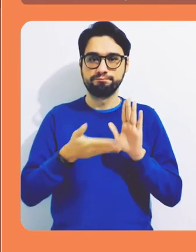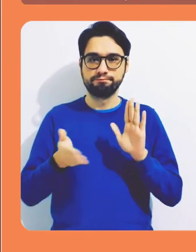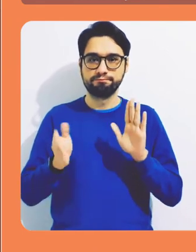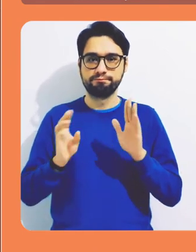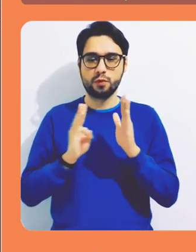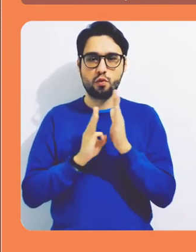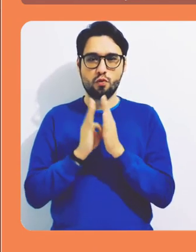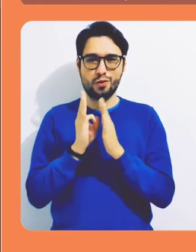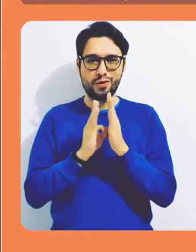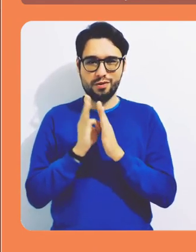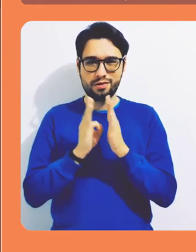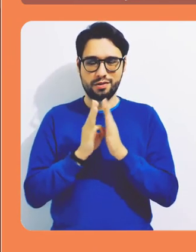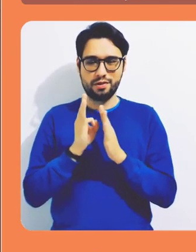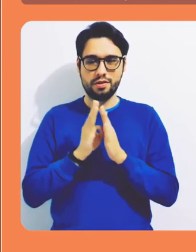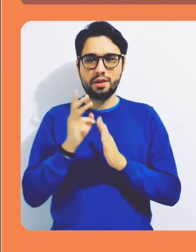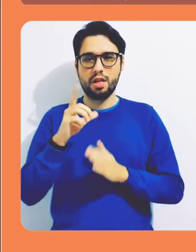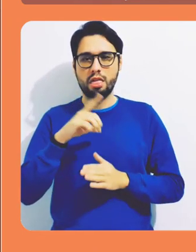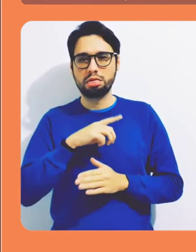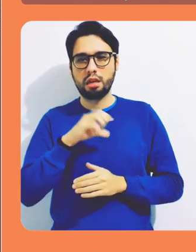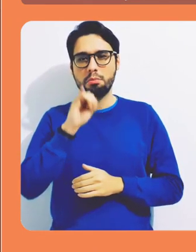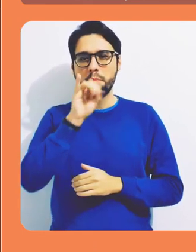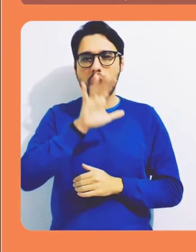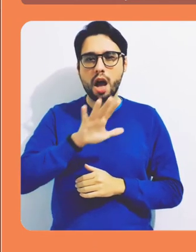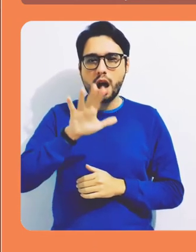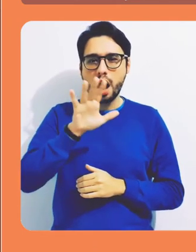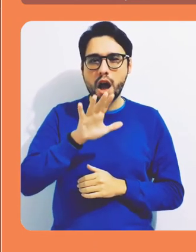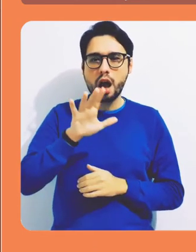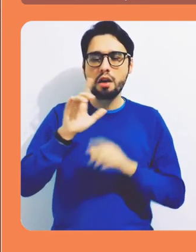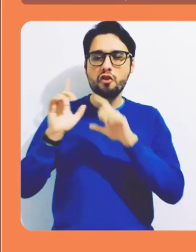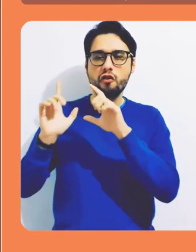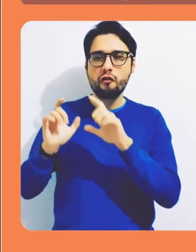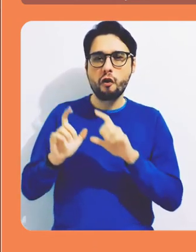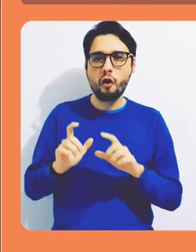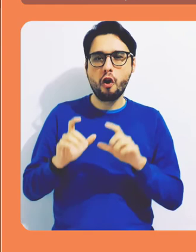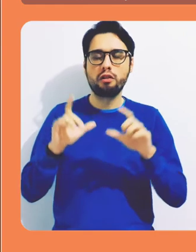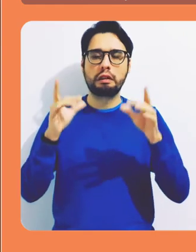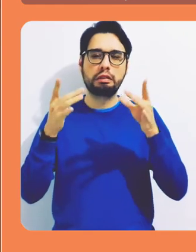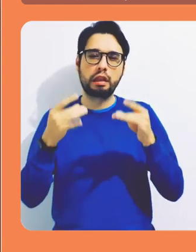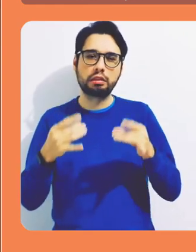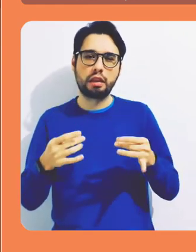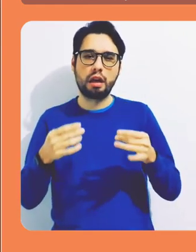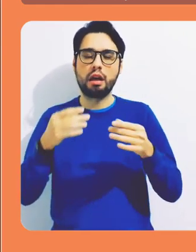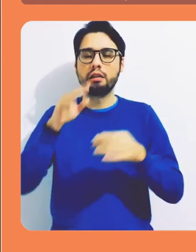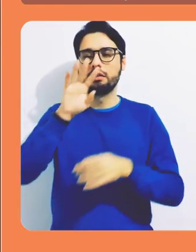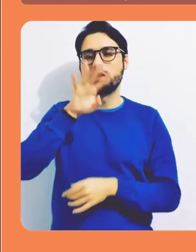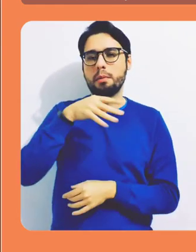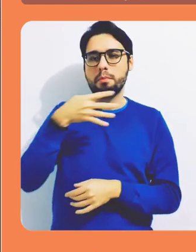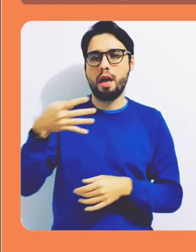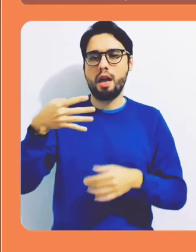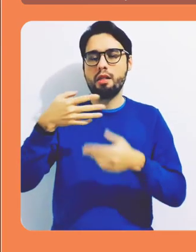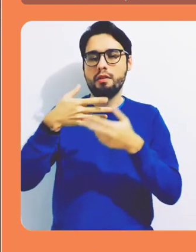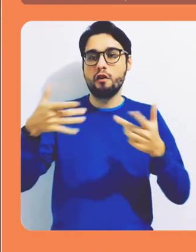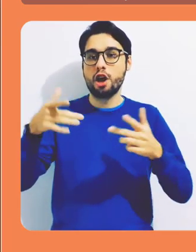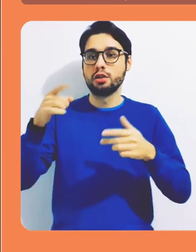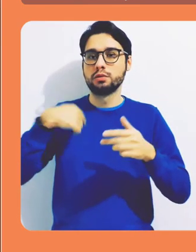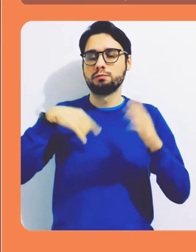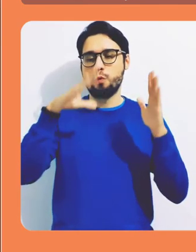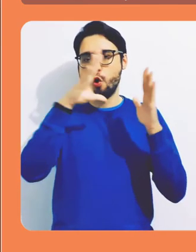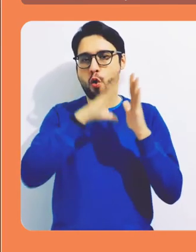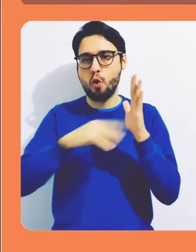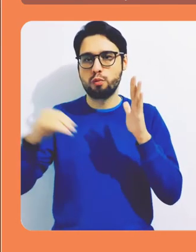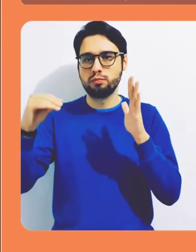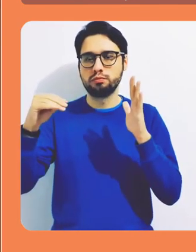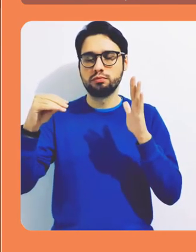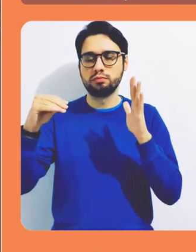abriu então aqui o texto do Word. Vejam, tem algumas imagens e um monte de detalhe, copiei aquelas tabelas, aquelas